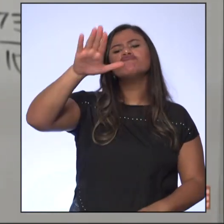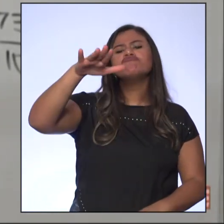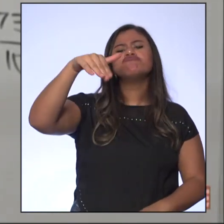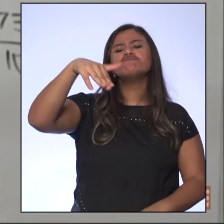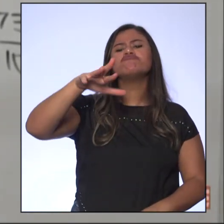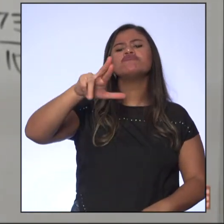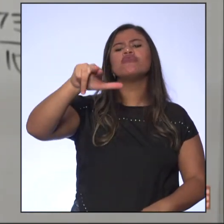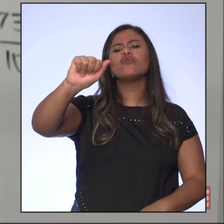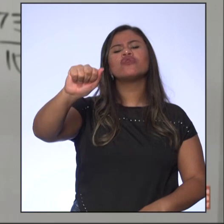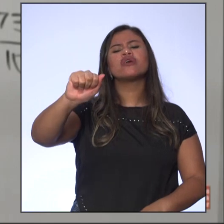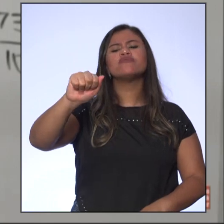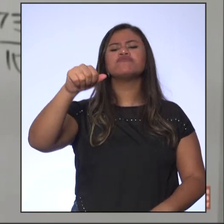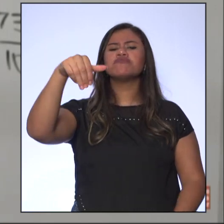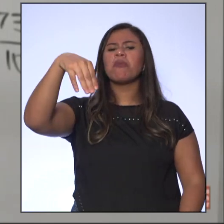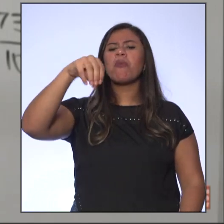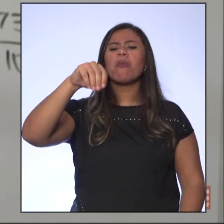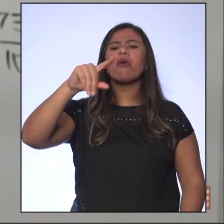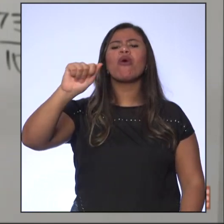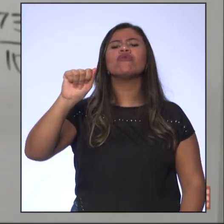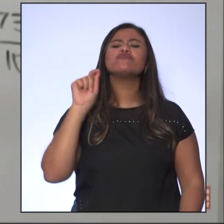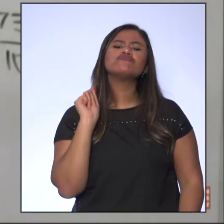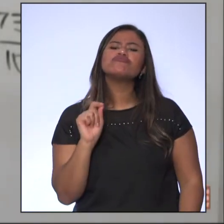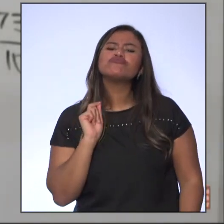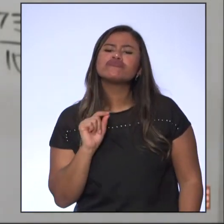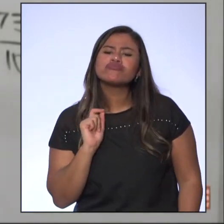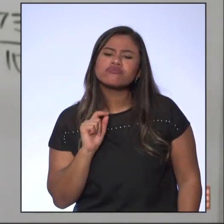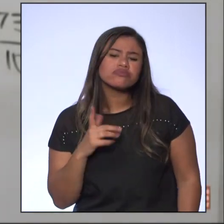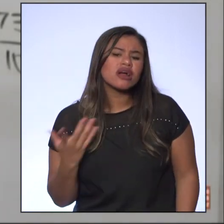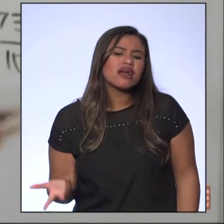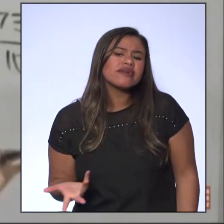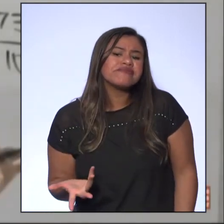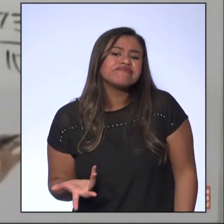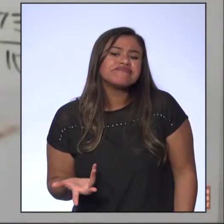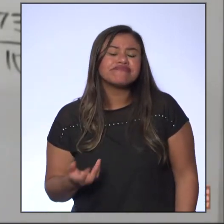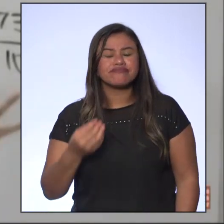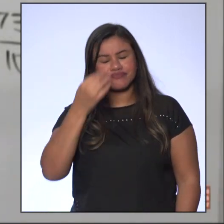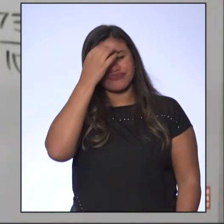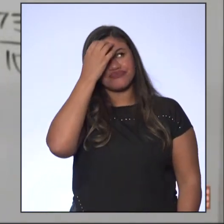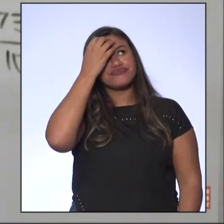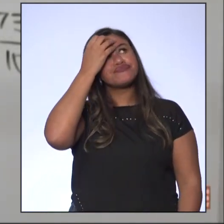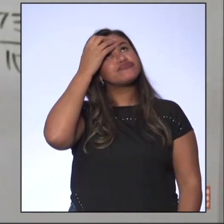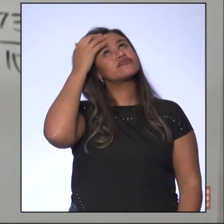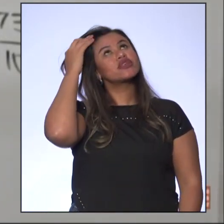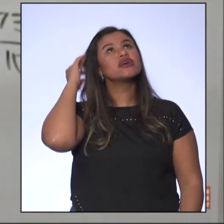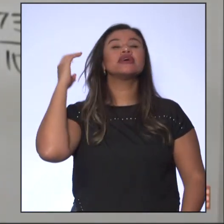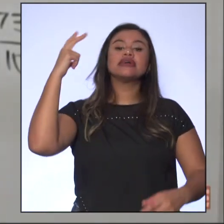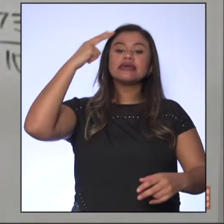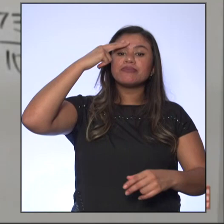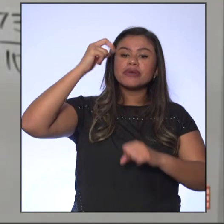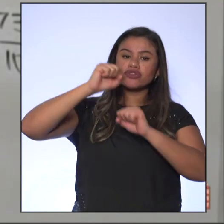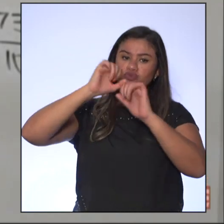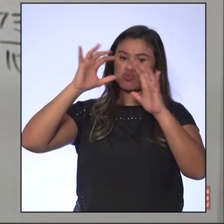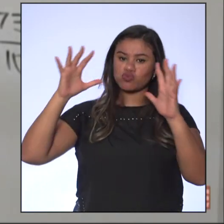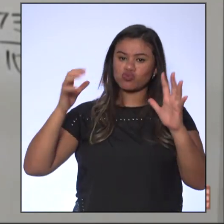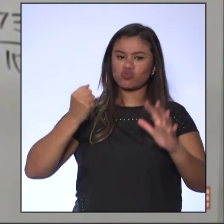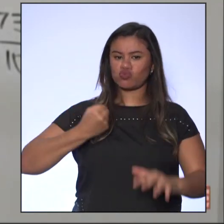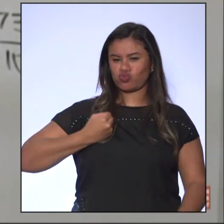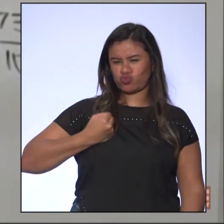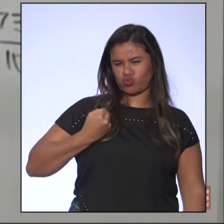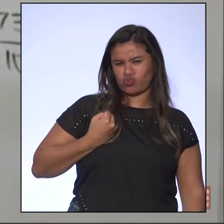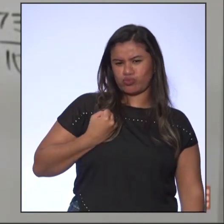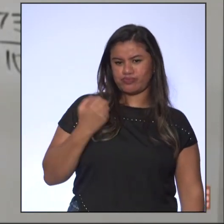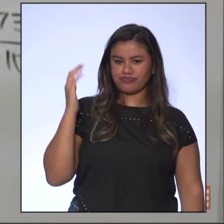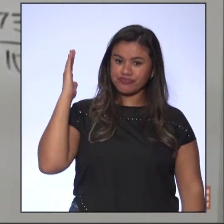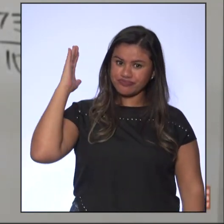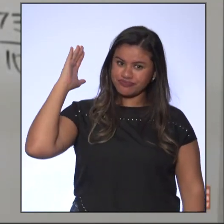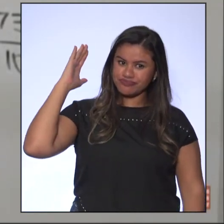moda? Moda é o seguinte. Imagina uma série de números, uma sequência de números aqui. Vou colocar